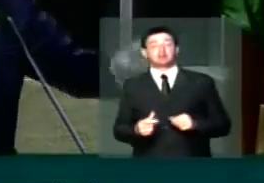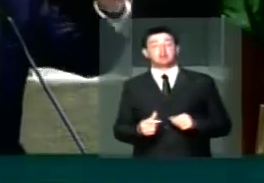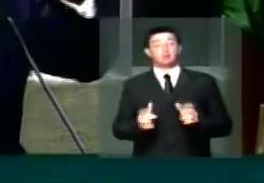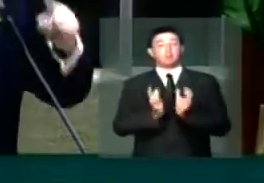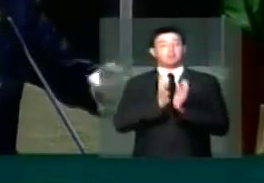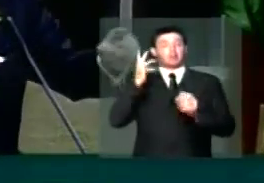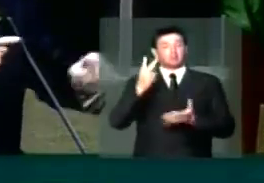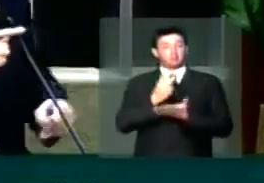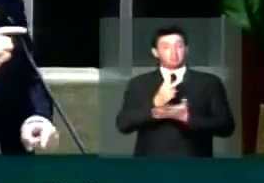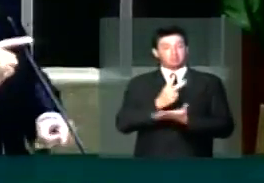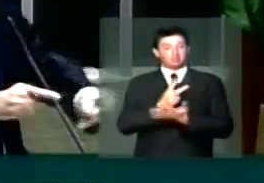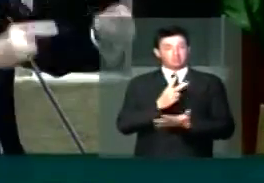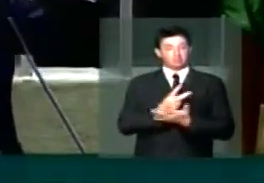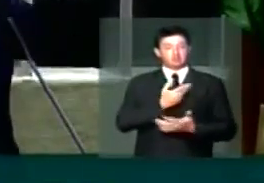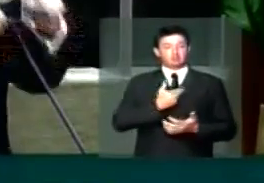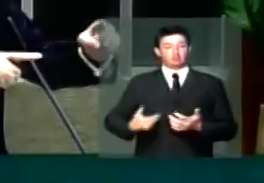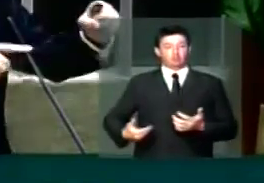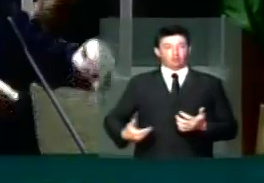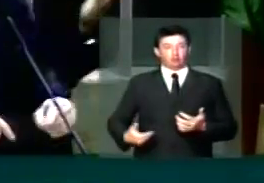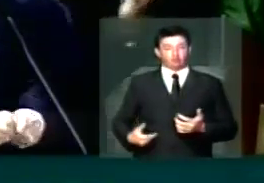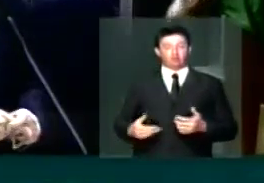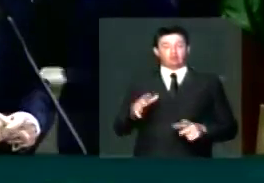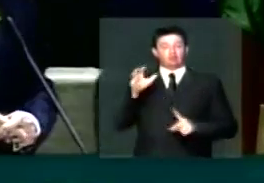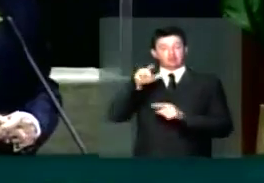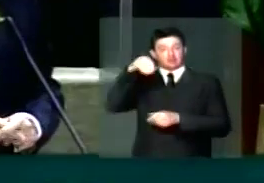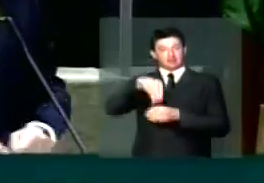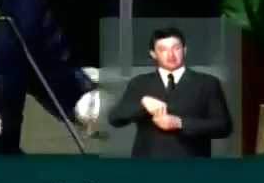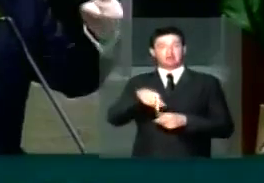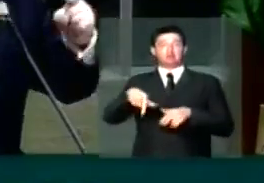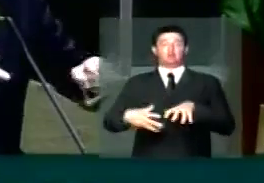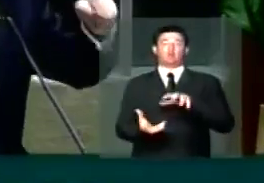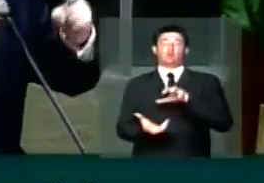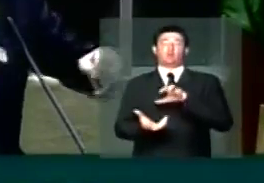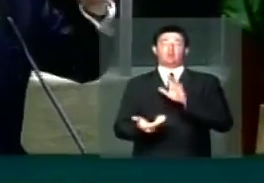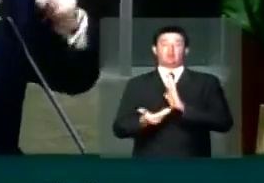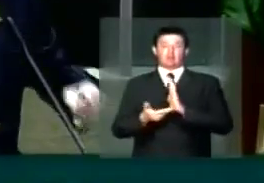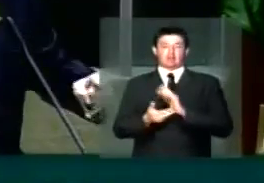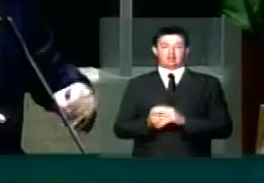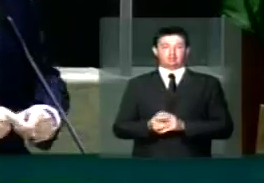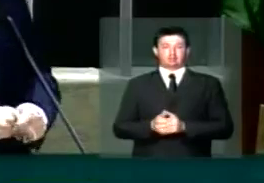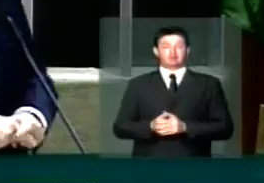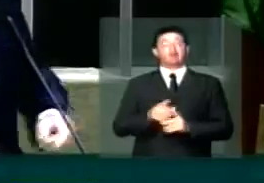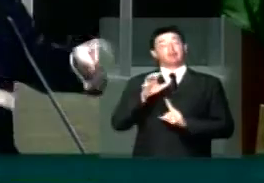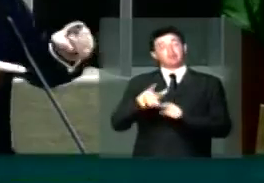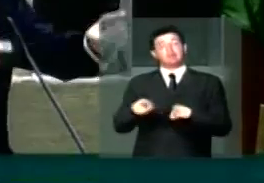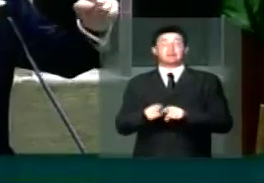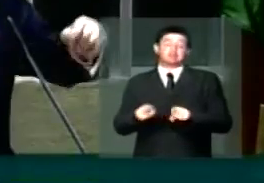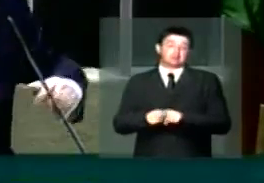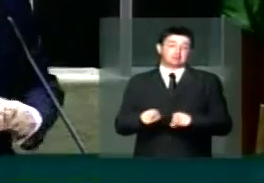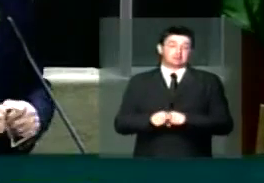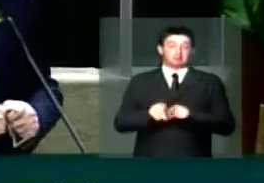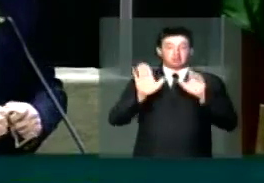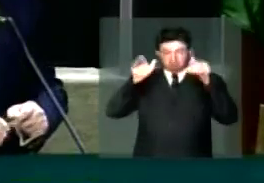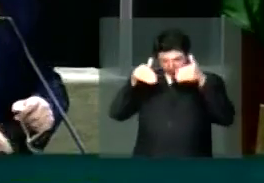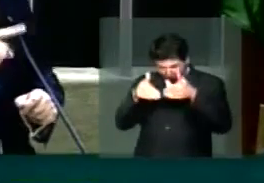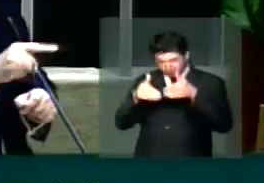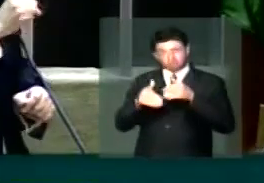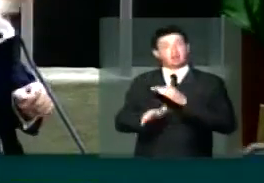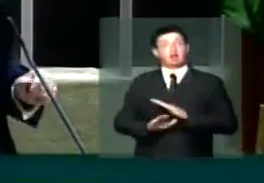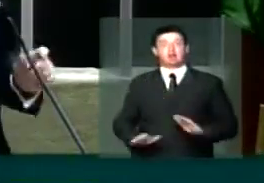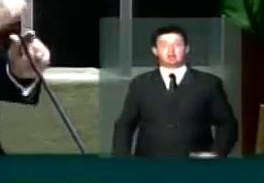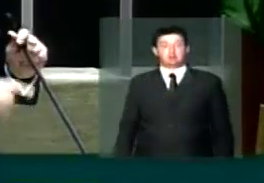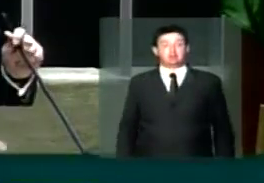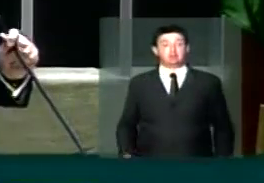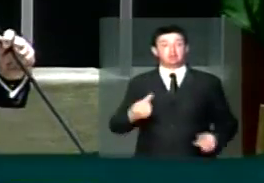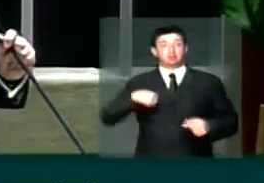mesmo partido do poder executivo no poder legislativo. Acaba dando como consequência uma submissão. Se